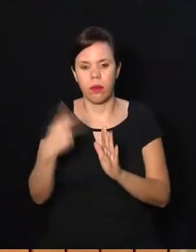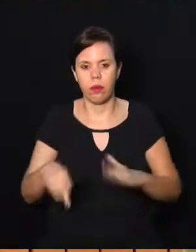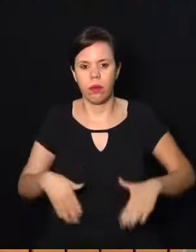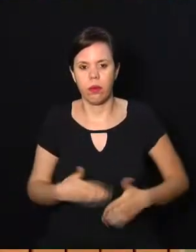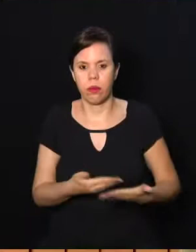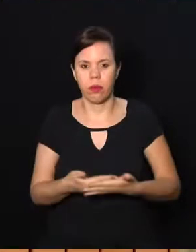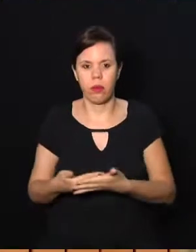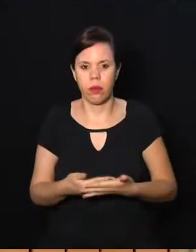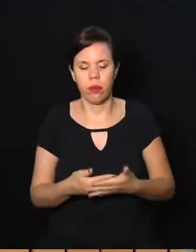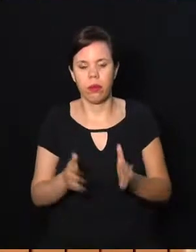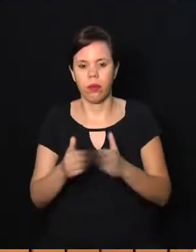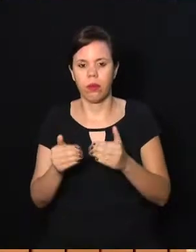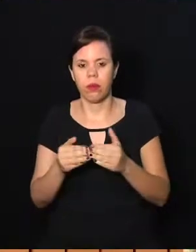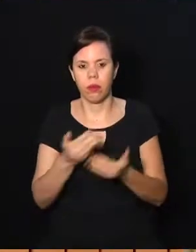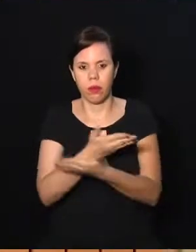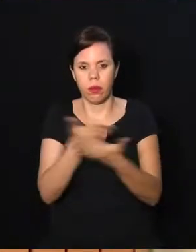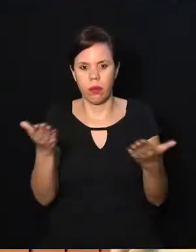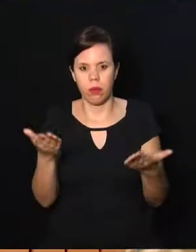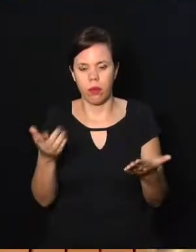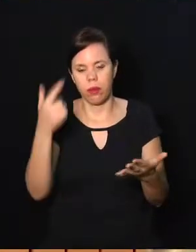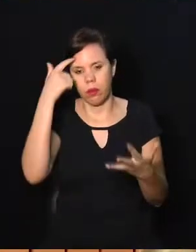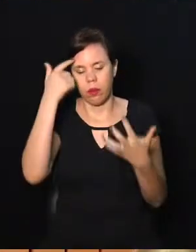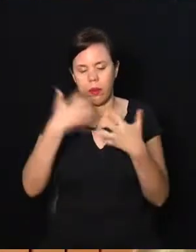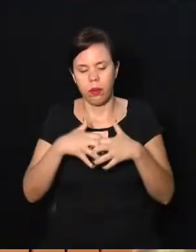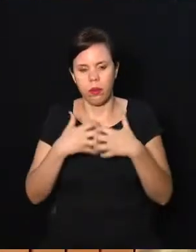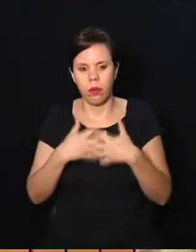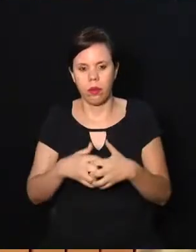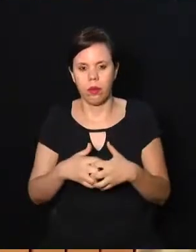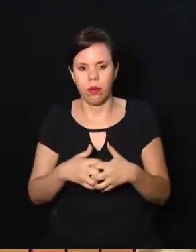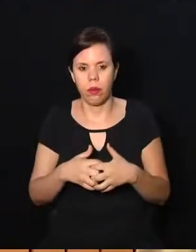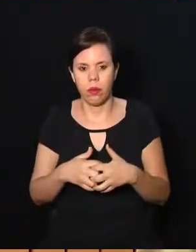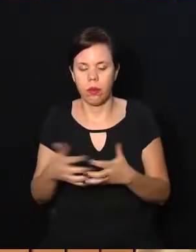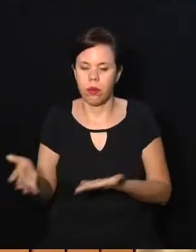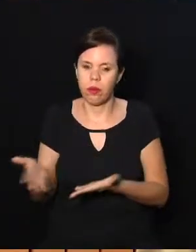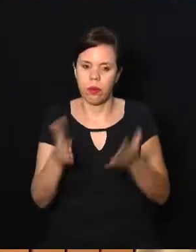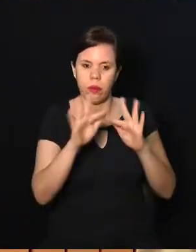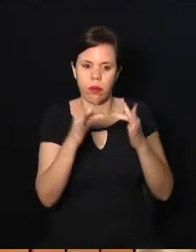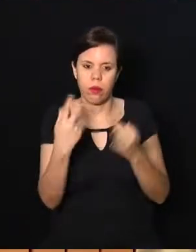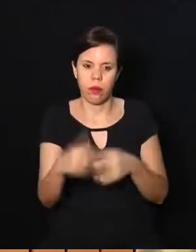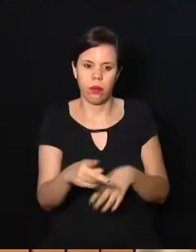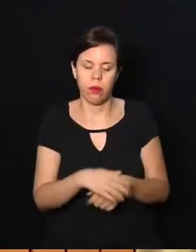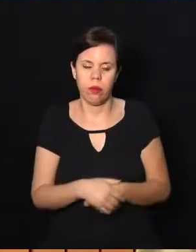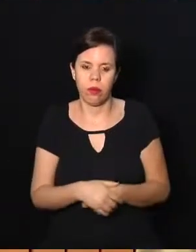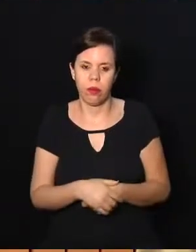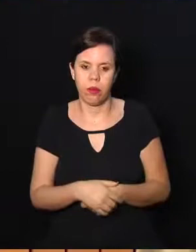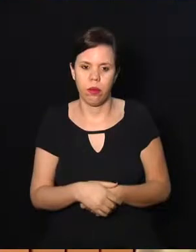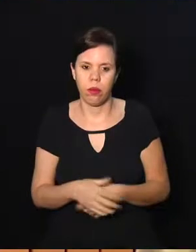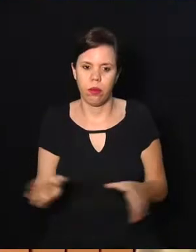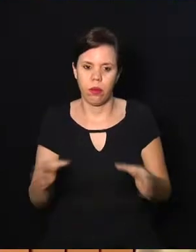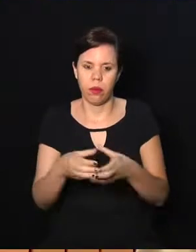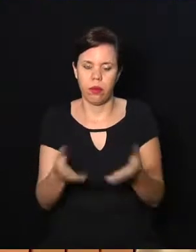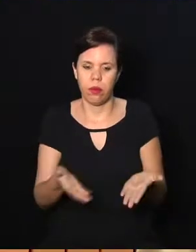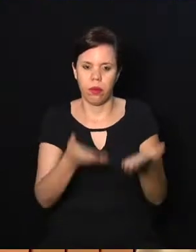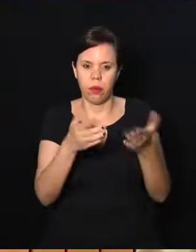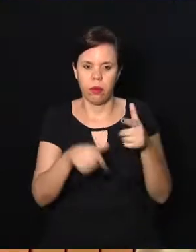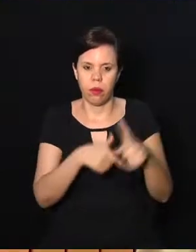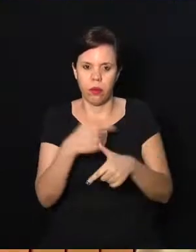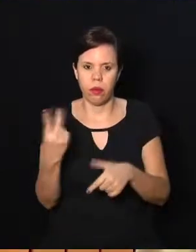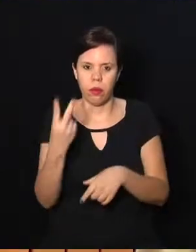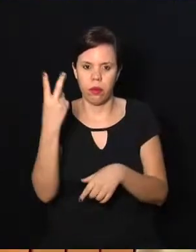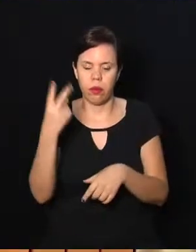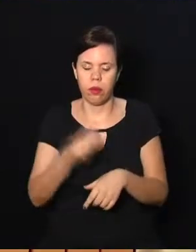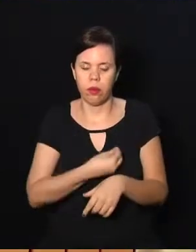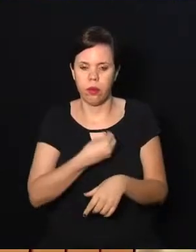quero pedir a vocês que vocês reflitam, que levem a família de vocês, que levem a nossa comunidade, o valor